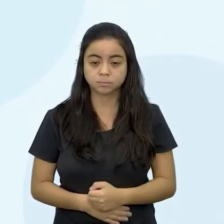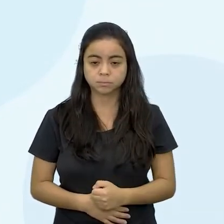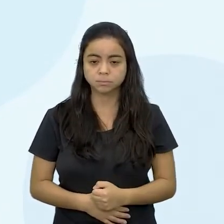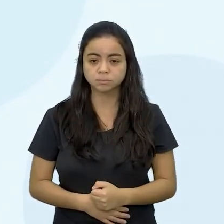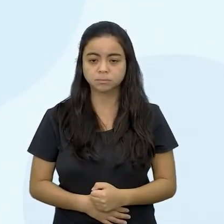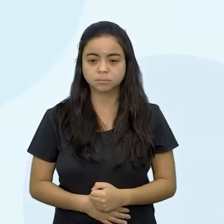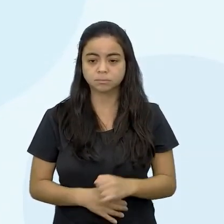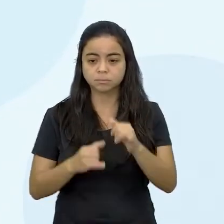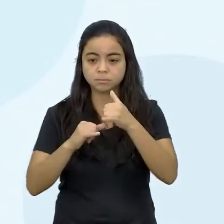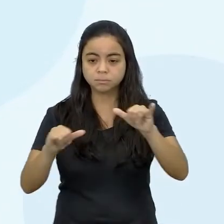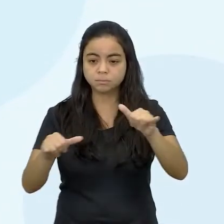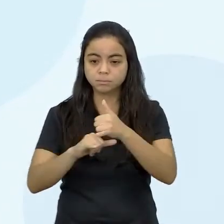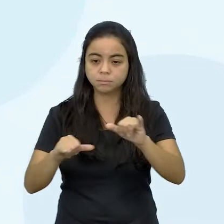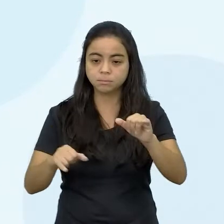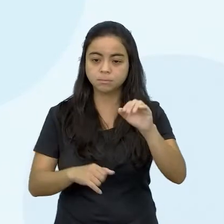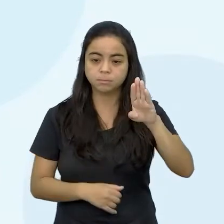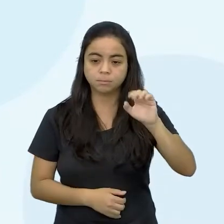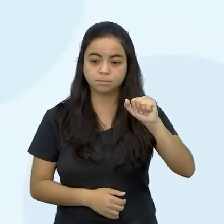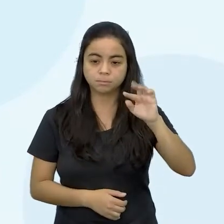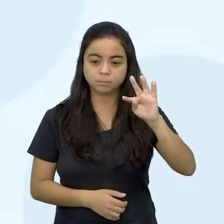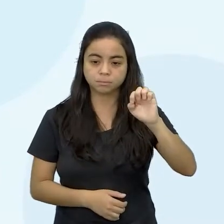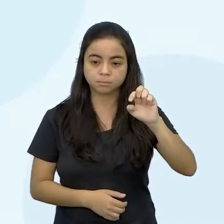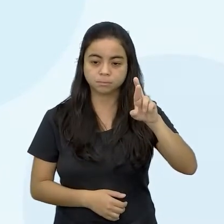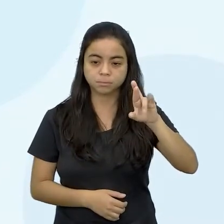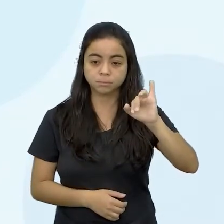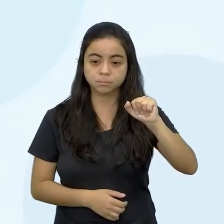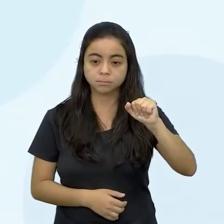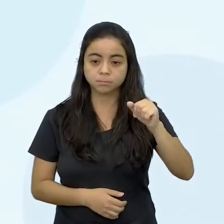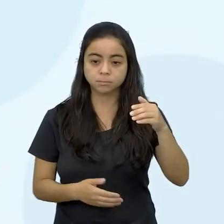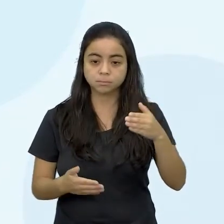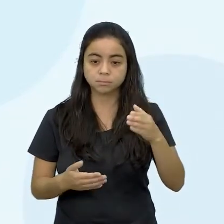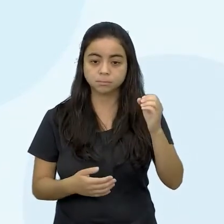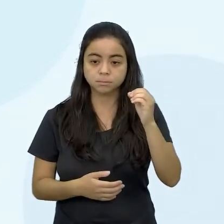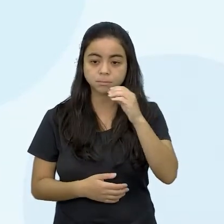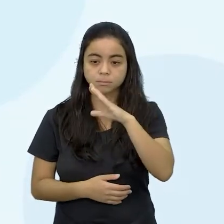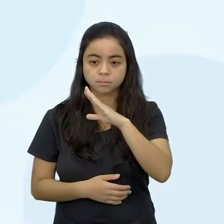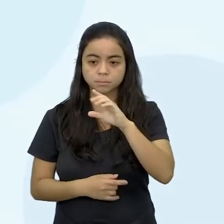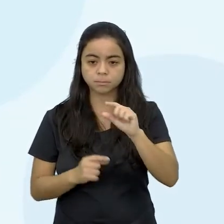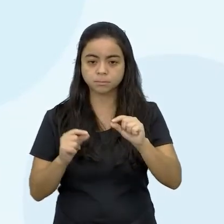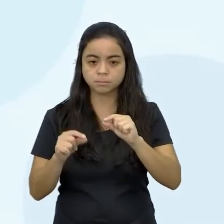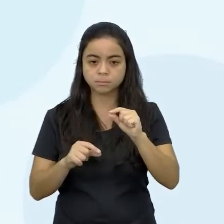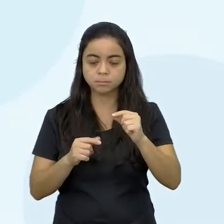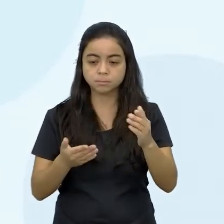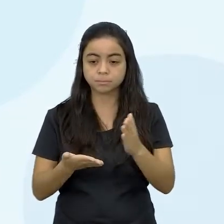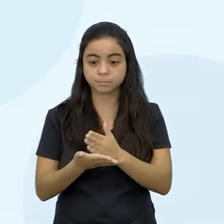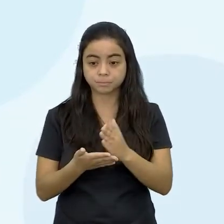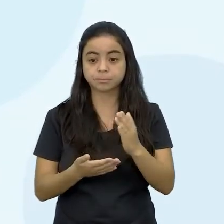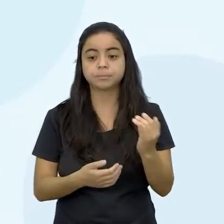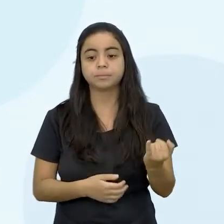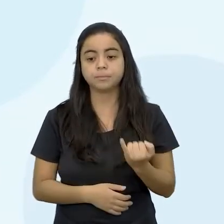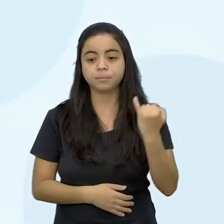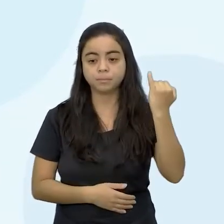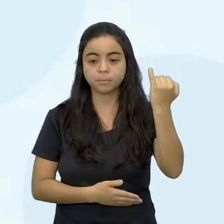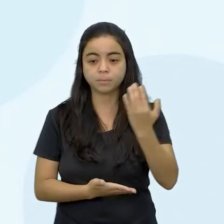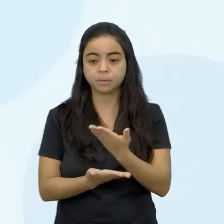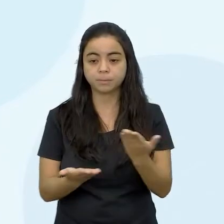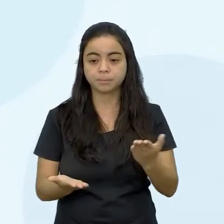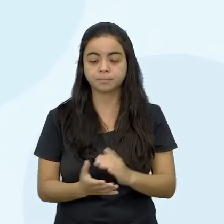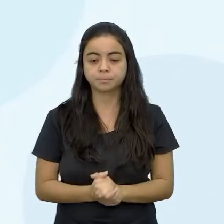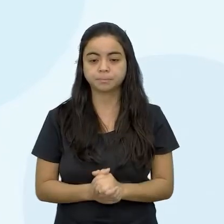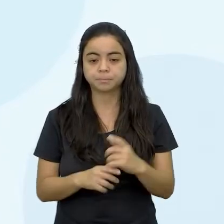de uma bateria para ela usar o trouxe um elemento novo aqui para a gente o que talvez seja muito importante para você